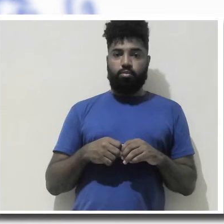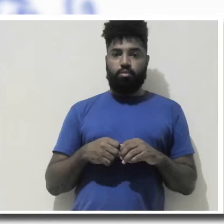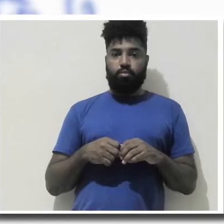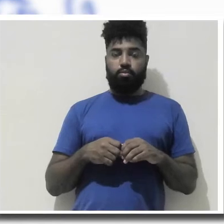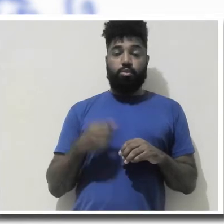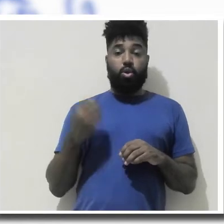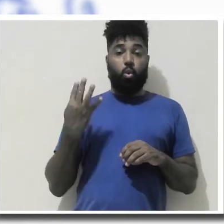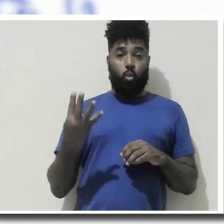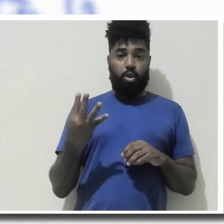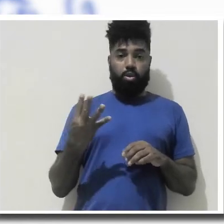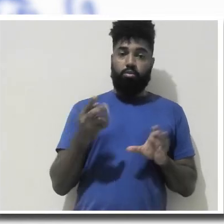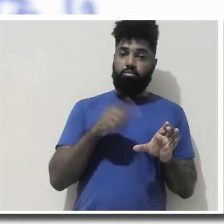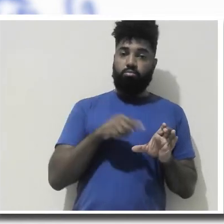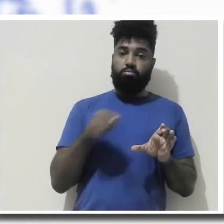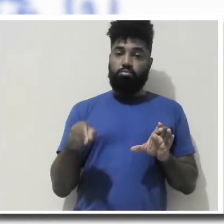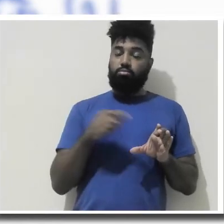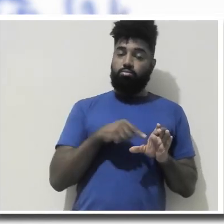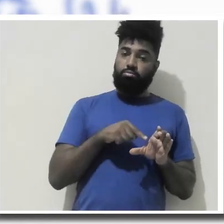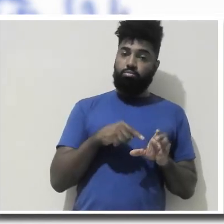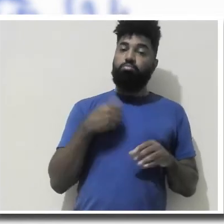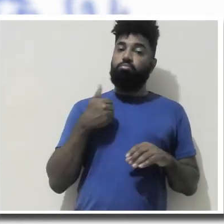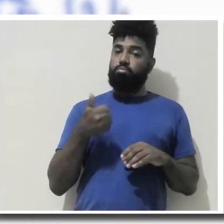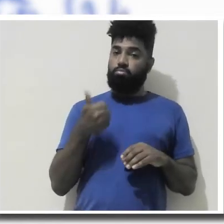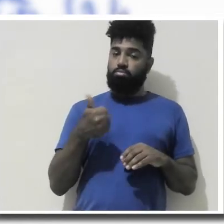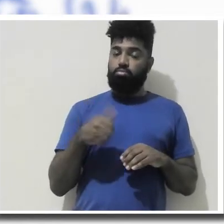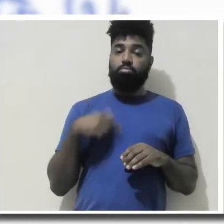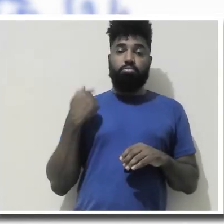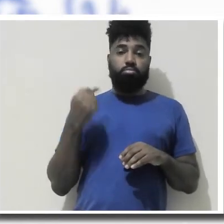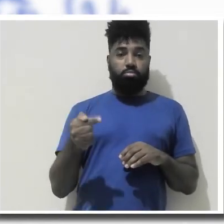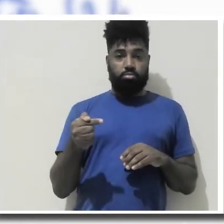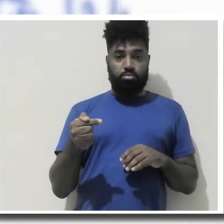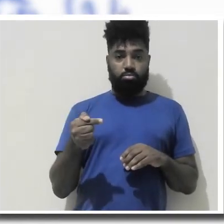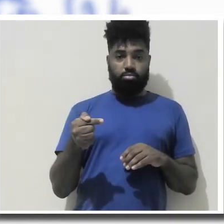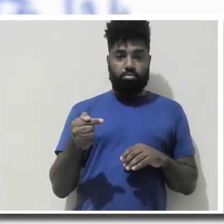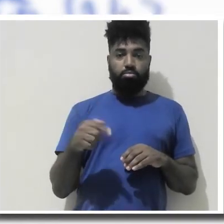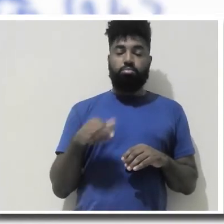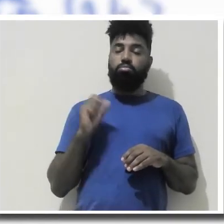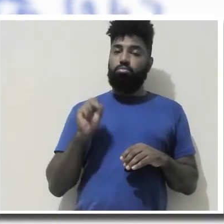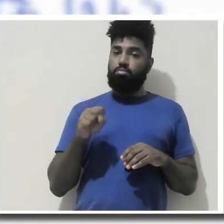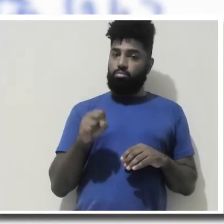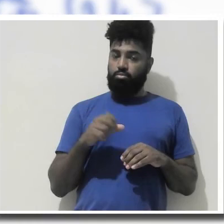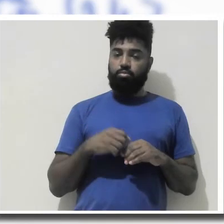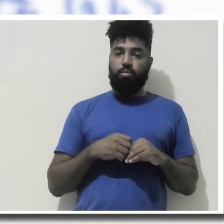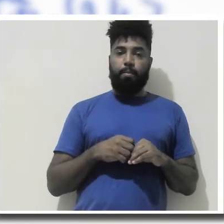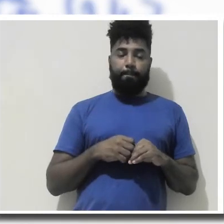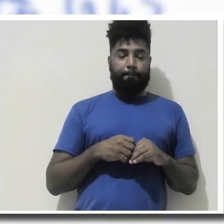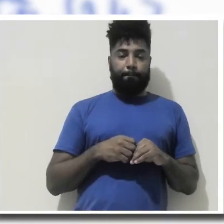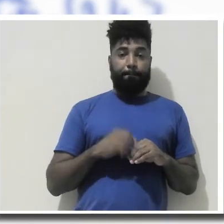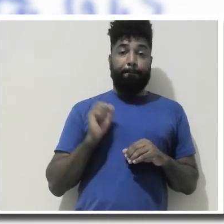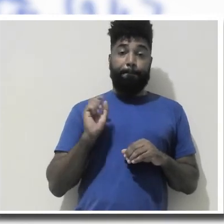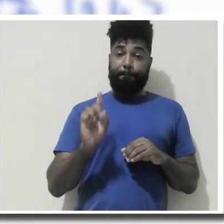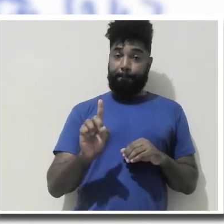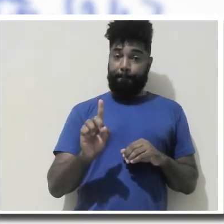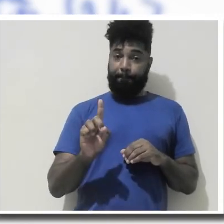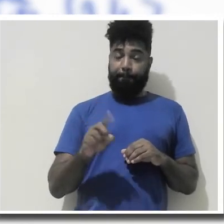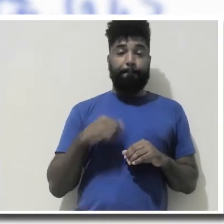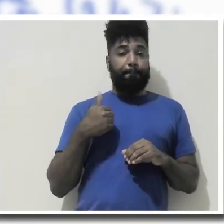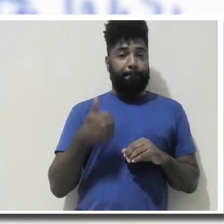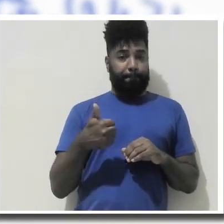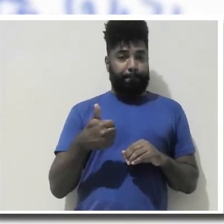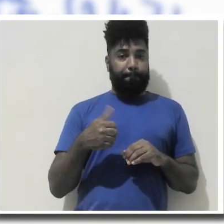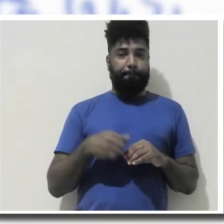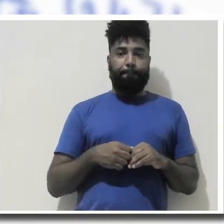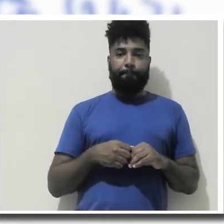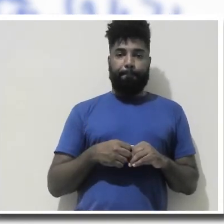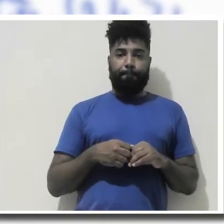O 4 está em pelo menos um dos dois? Sim. O 7? Sim. O 1?